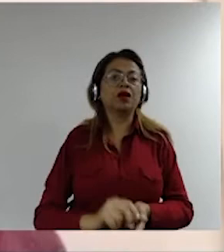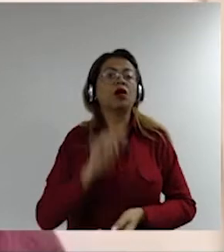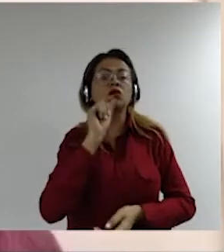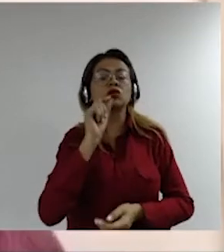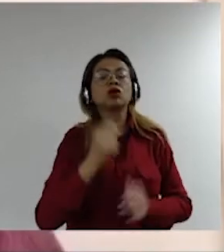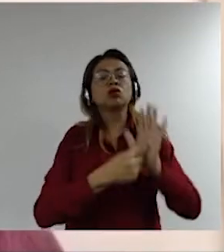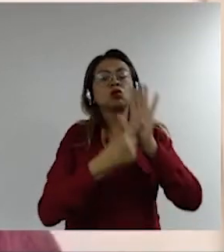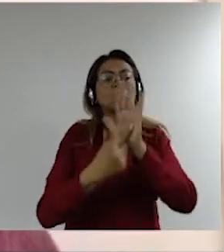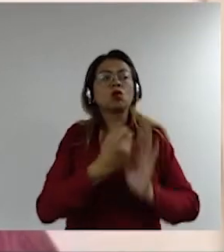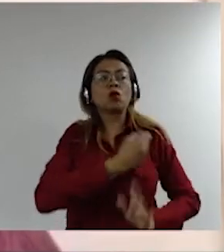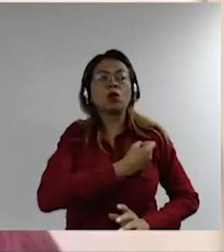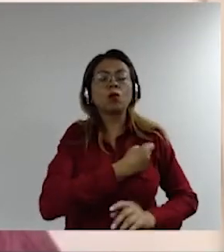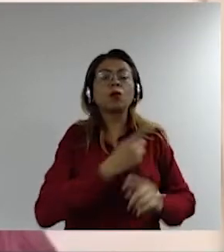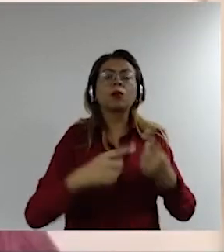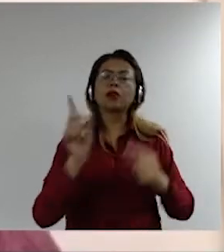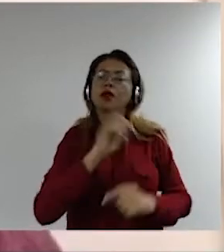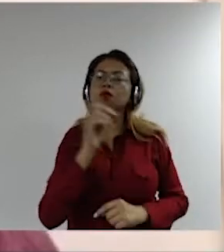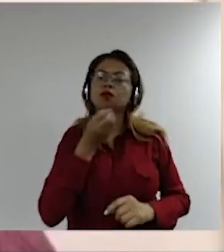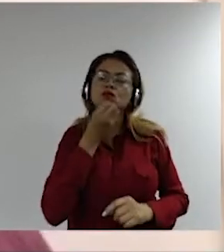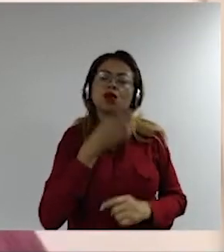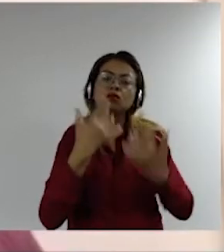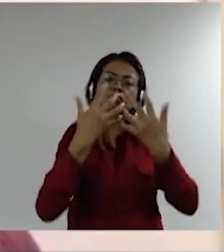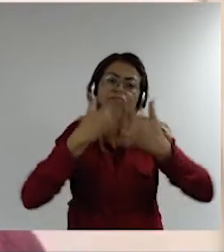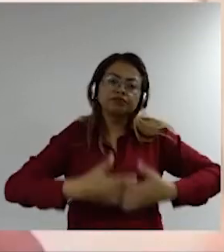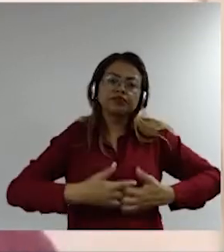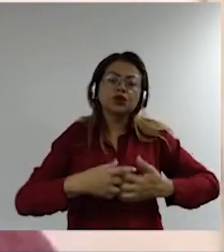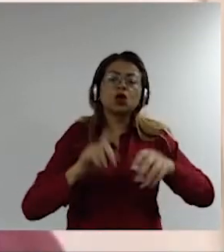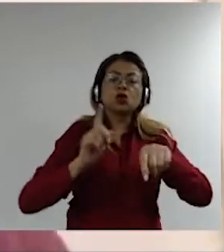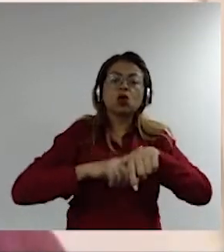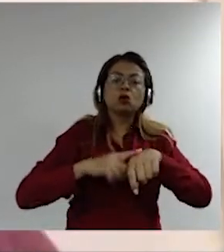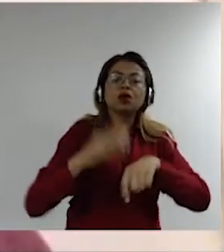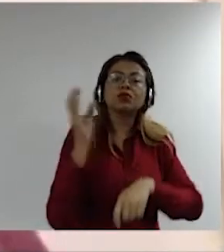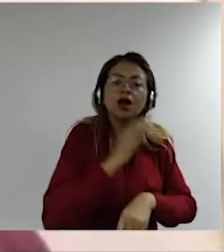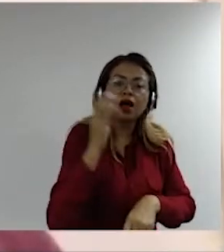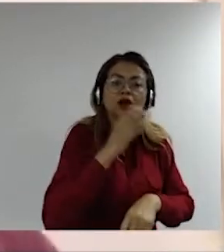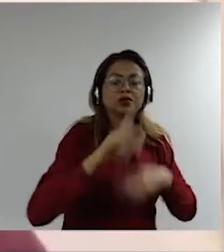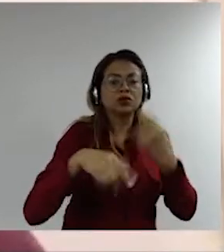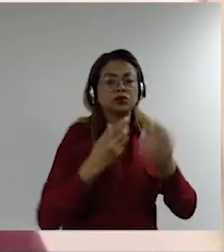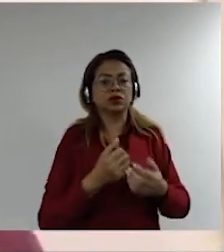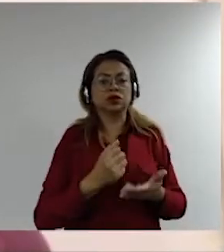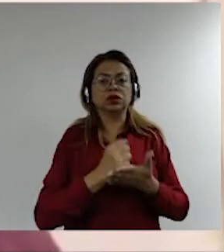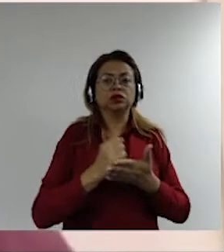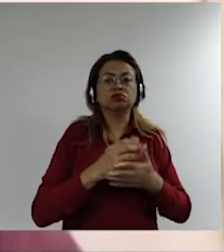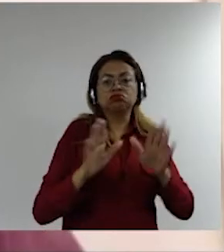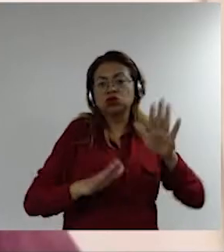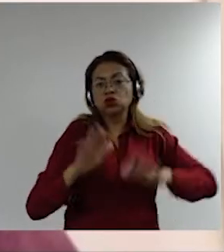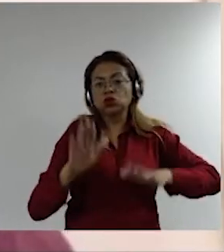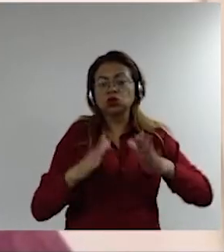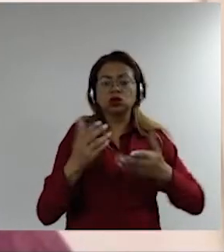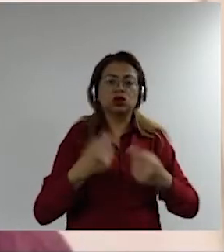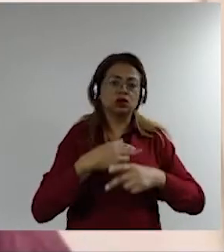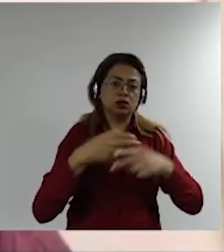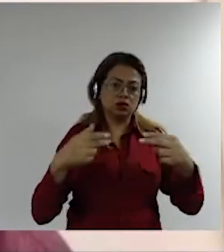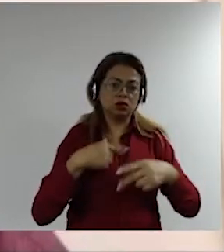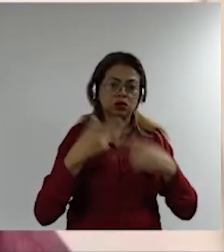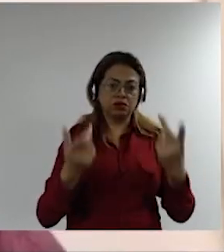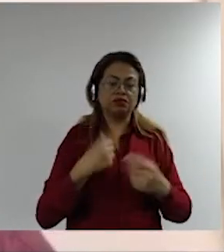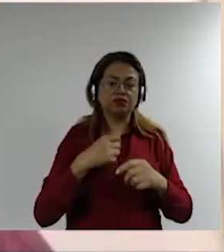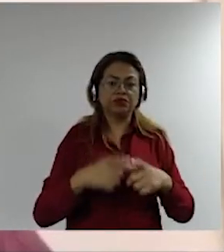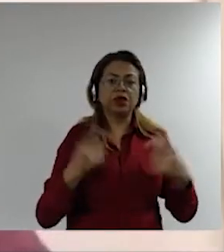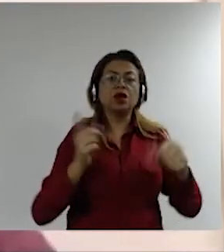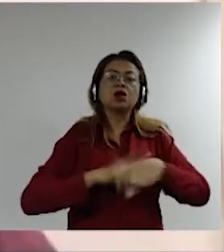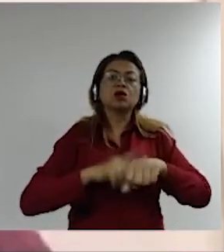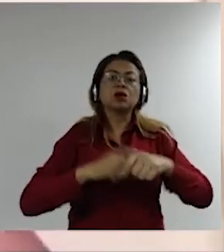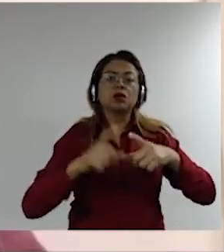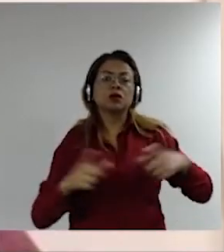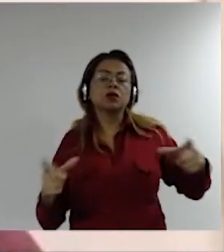evidência diz que não funciona no curto prazo para poder remediar essas questões? Aumentar o tempo, querer fazer um